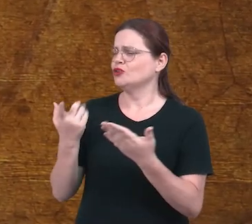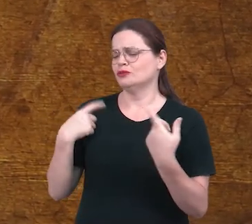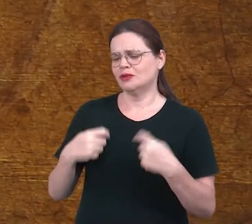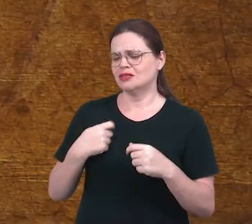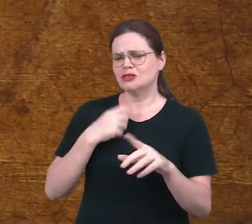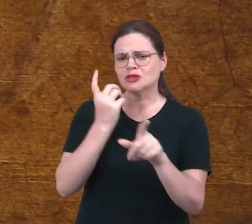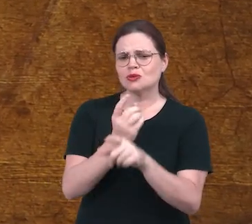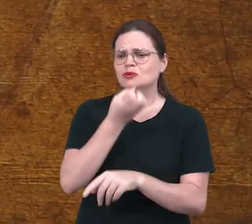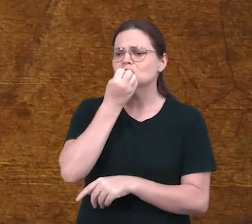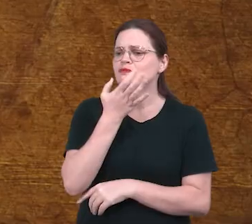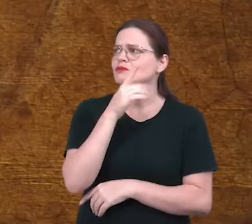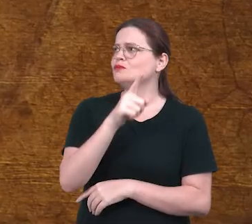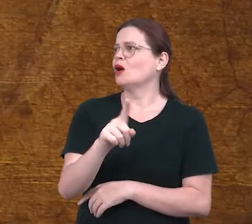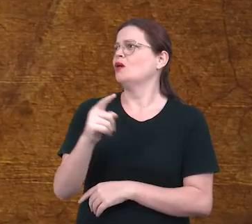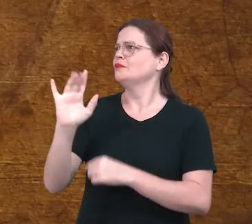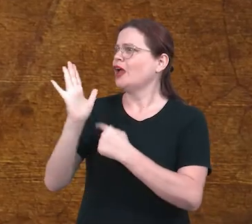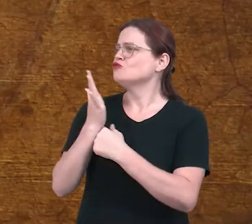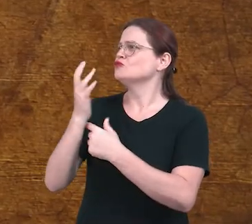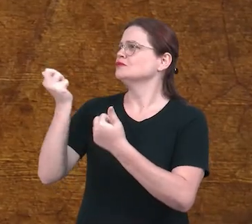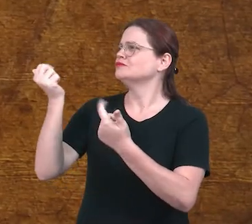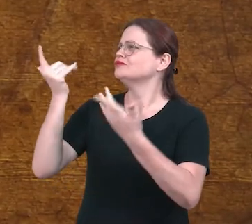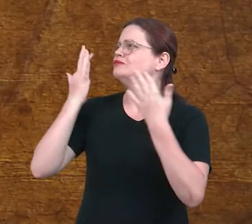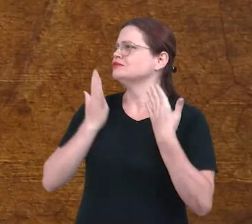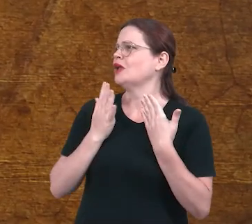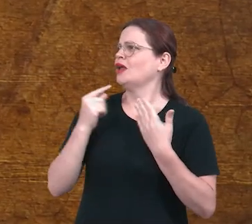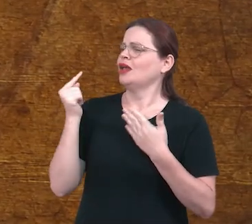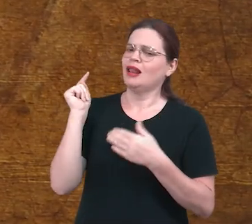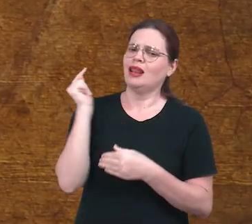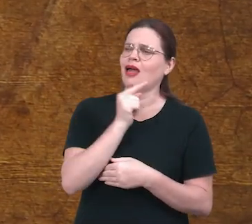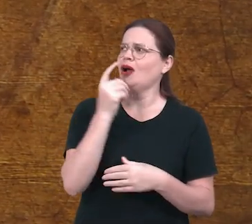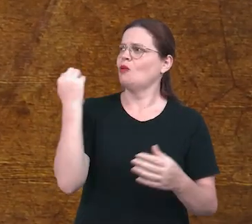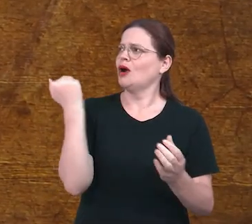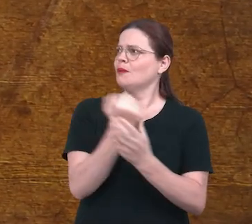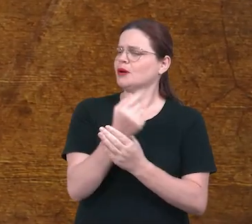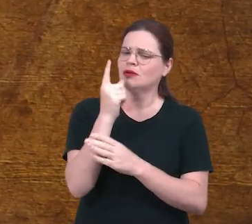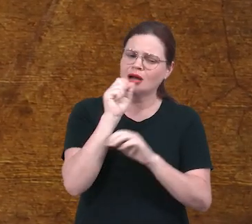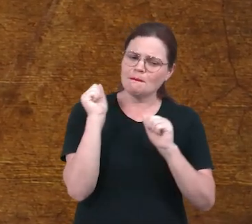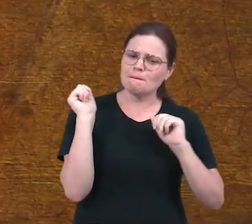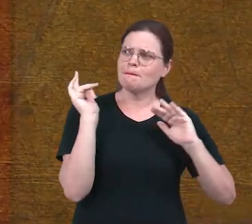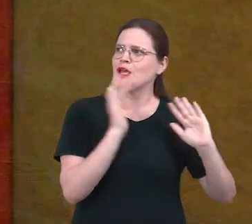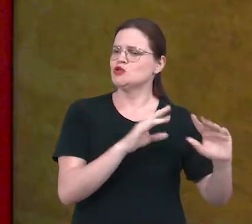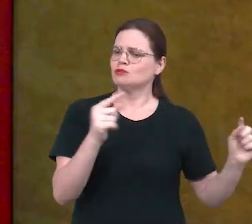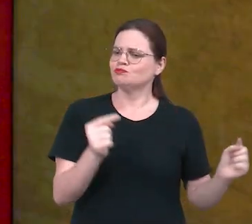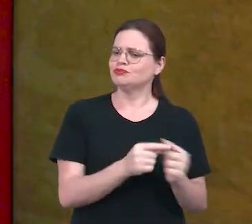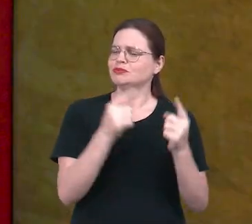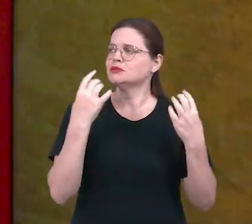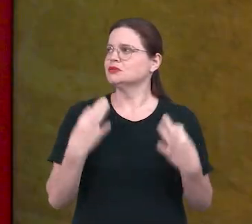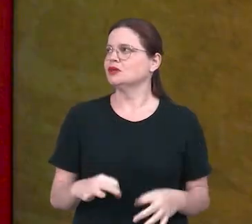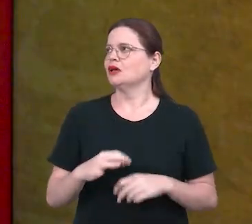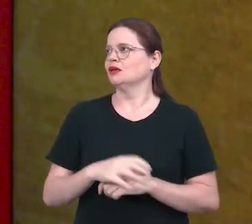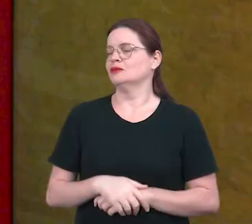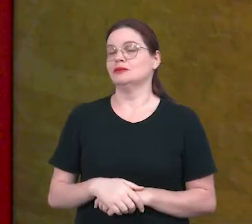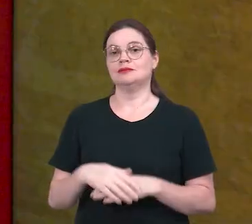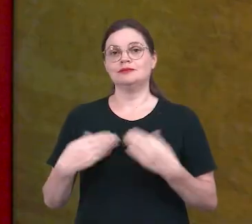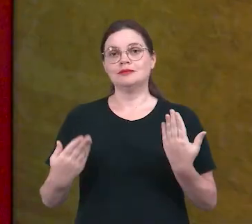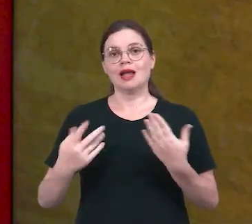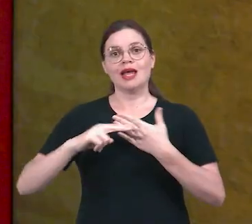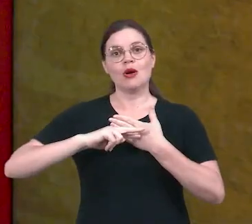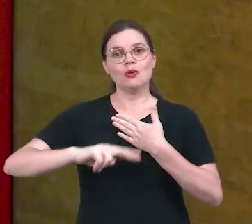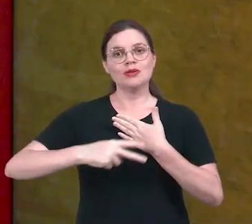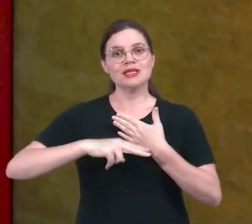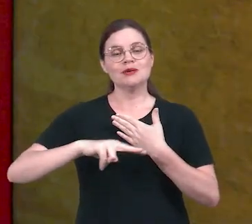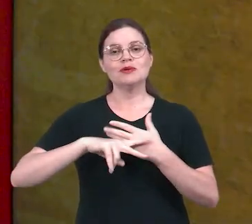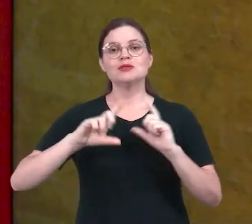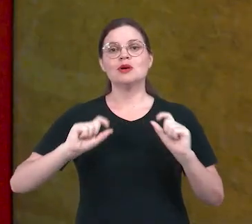bom encontro e faze beneficência ao meu senhor Abraão, né? Então era uma